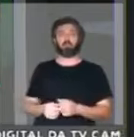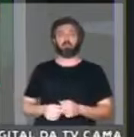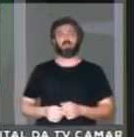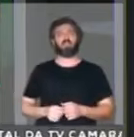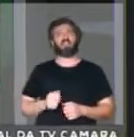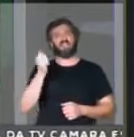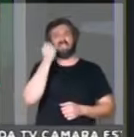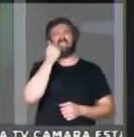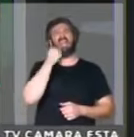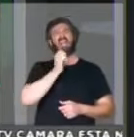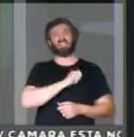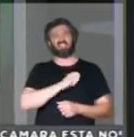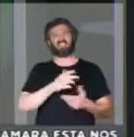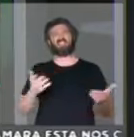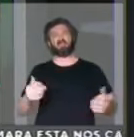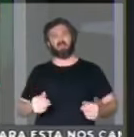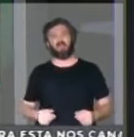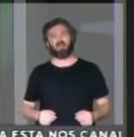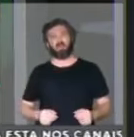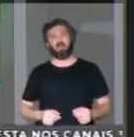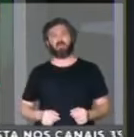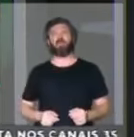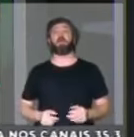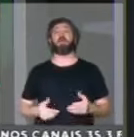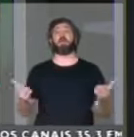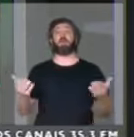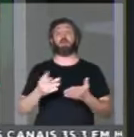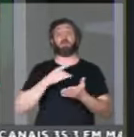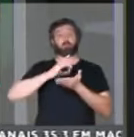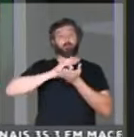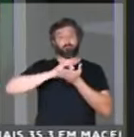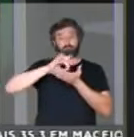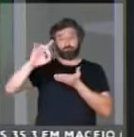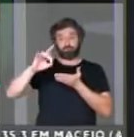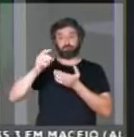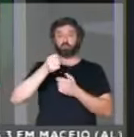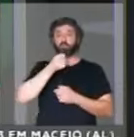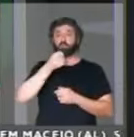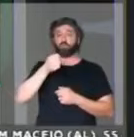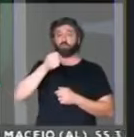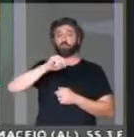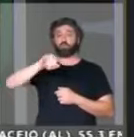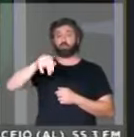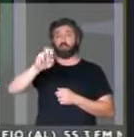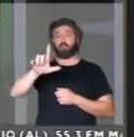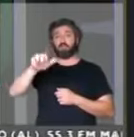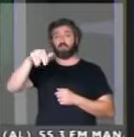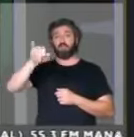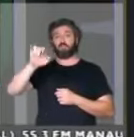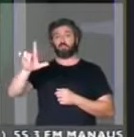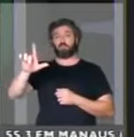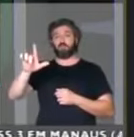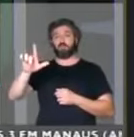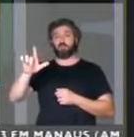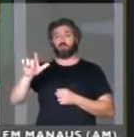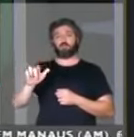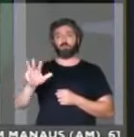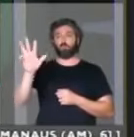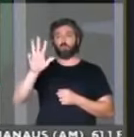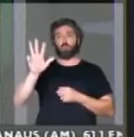canalhice isso agora eu queria também aqui repudiar o que fez o jornal nacional da rede globo de compará-lo a